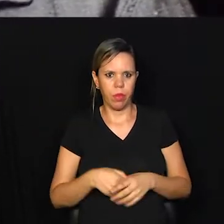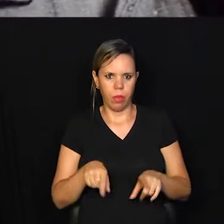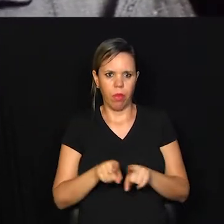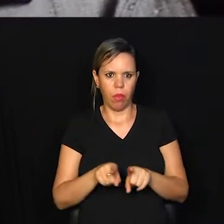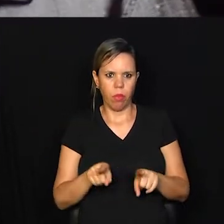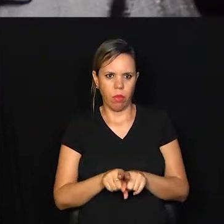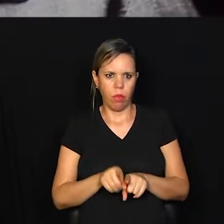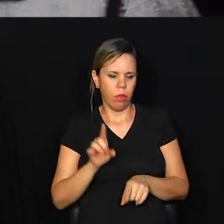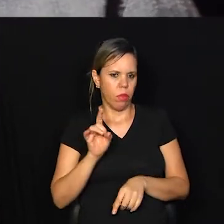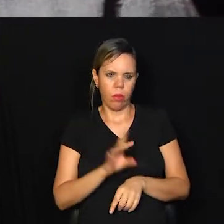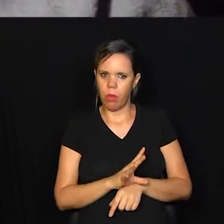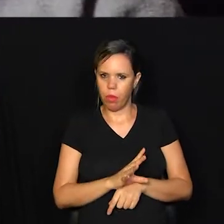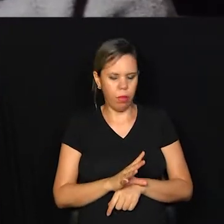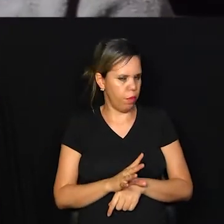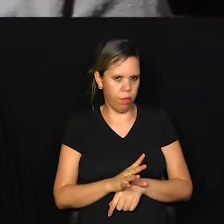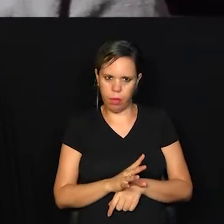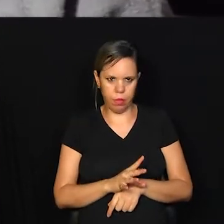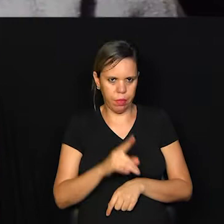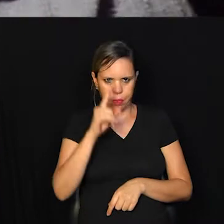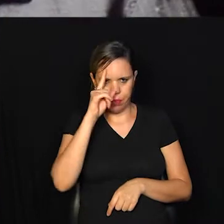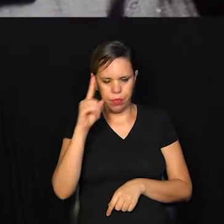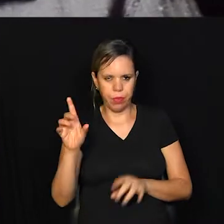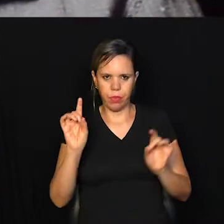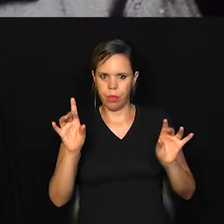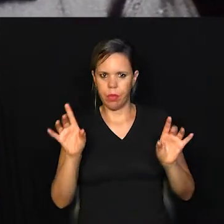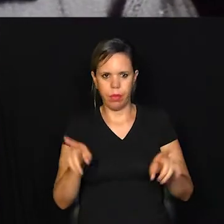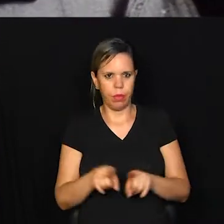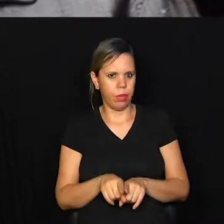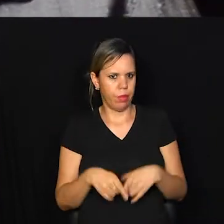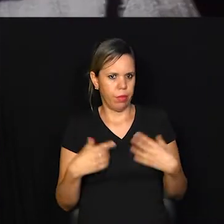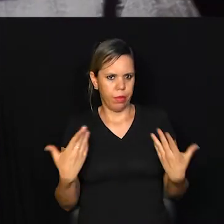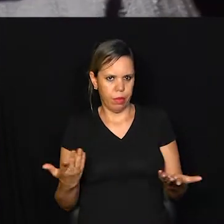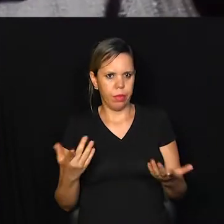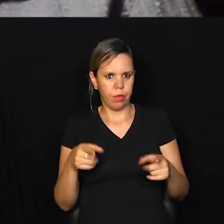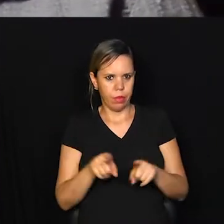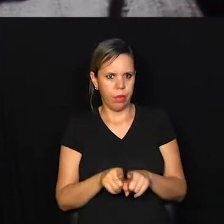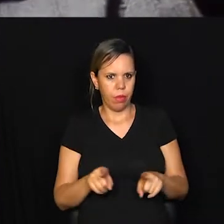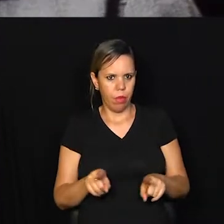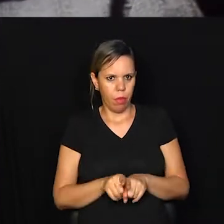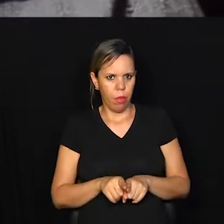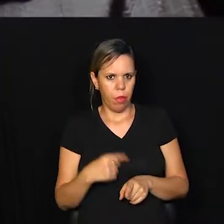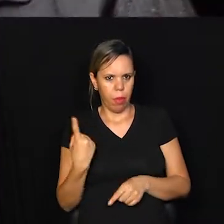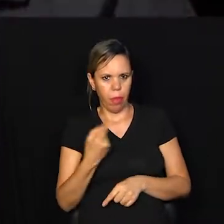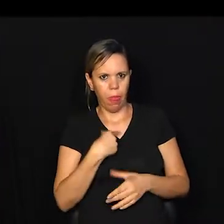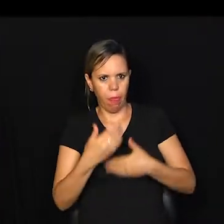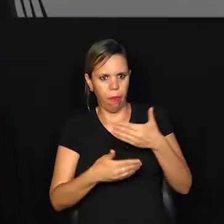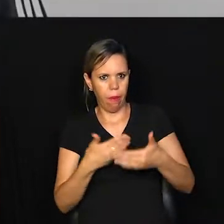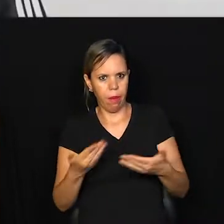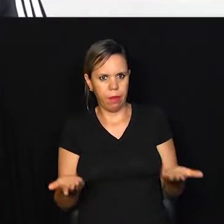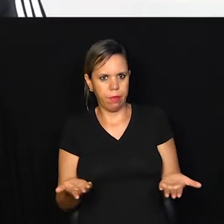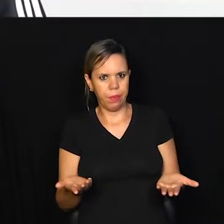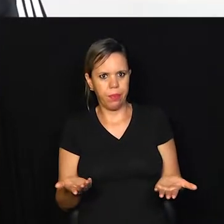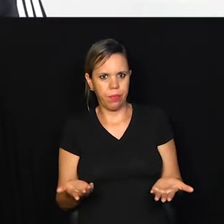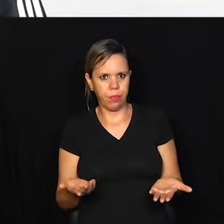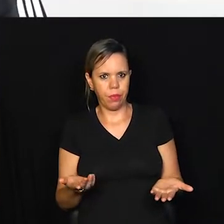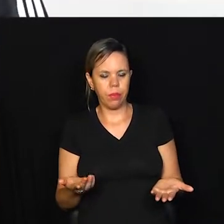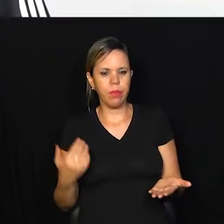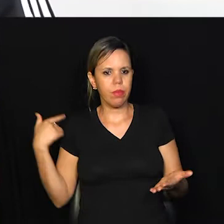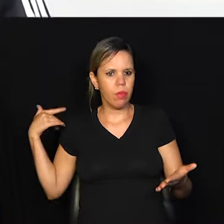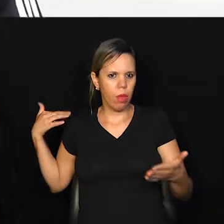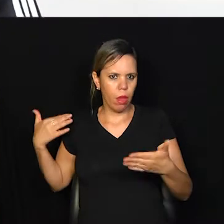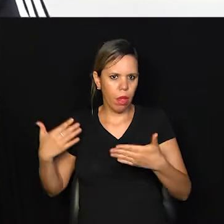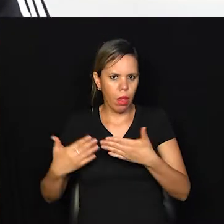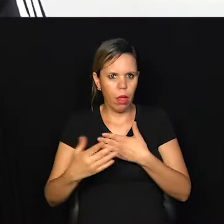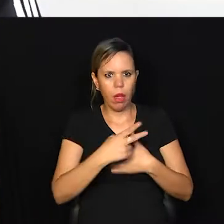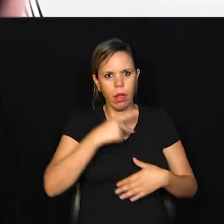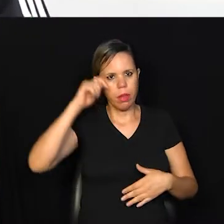também, não só em dias e datas específicas, mas também na nossa rotina, né? A história da Ponte ela é bem